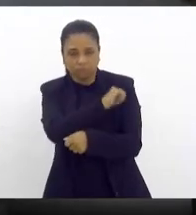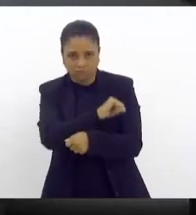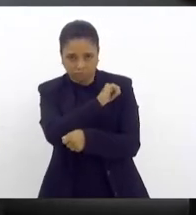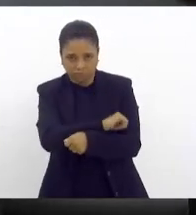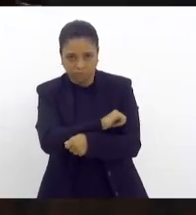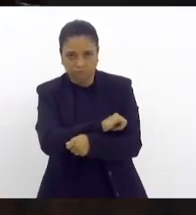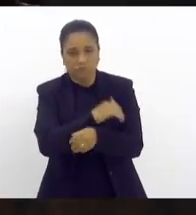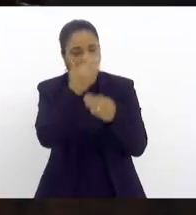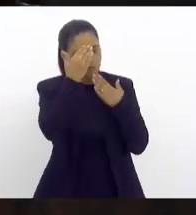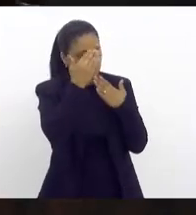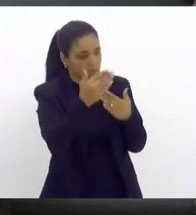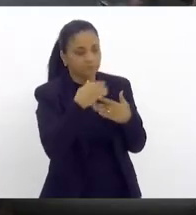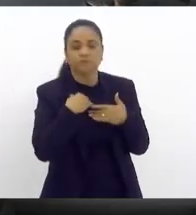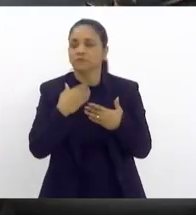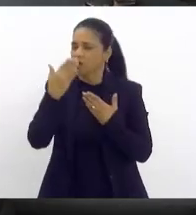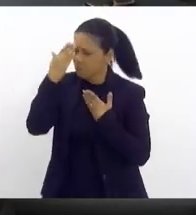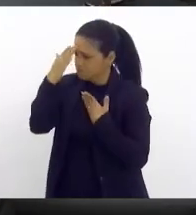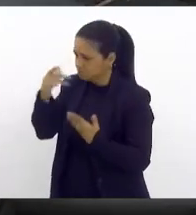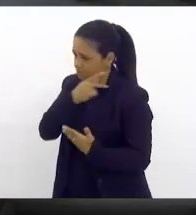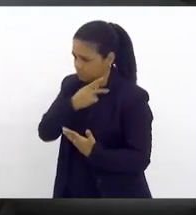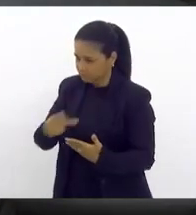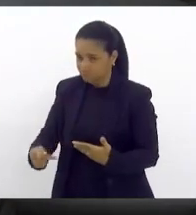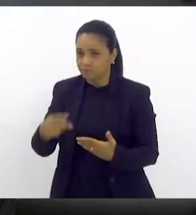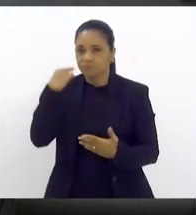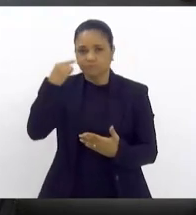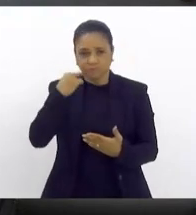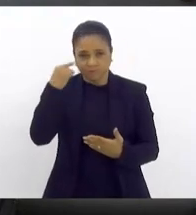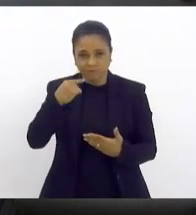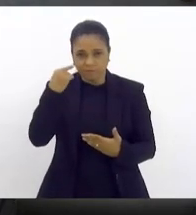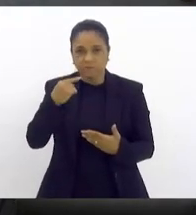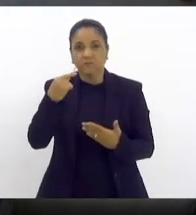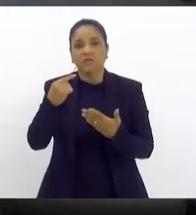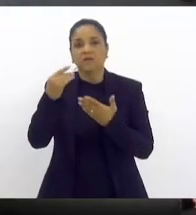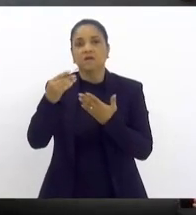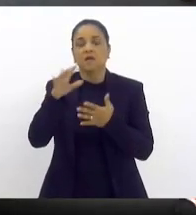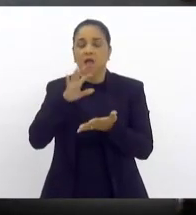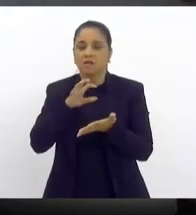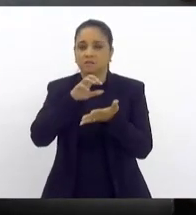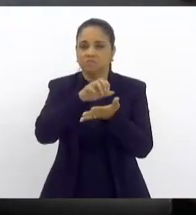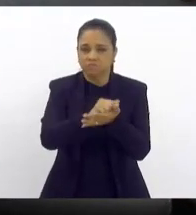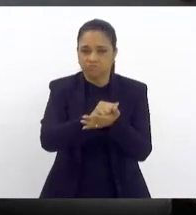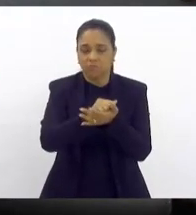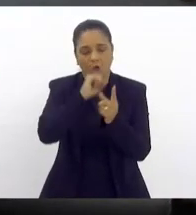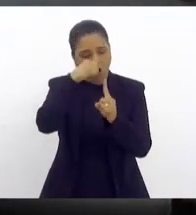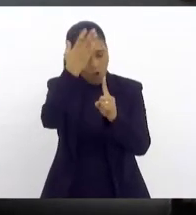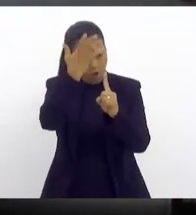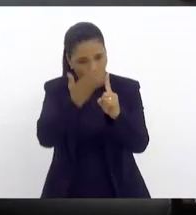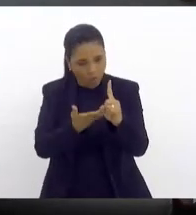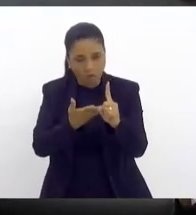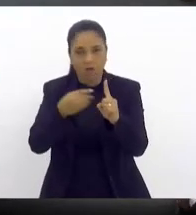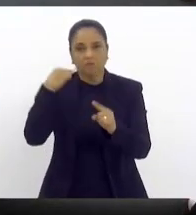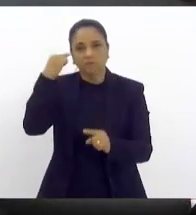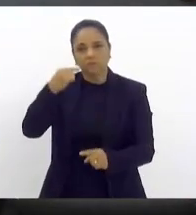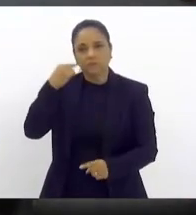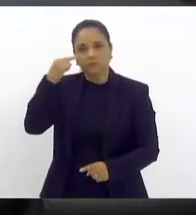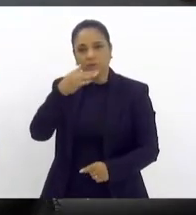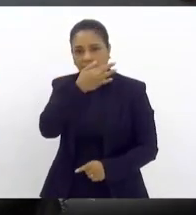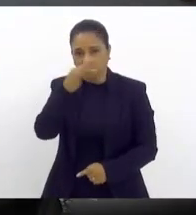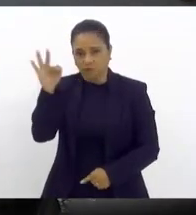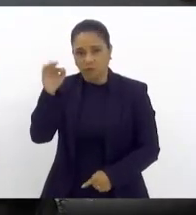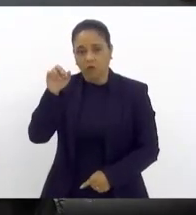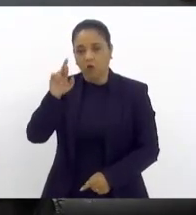Nobre deputada gostaria de registrar com muita honra a presença nesse plenário do nobre deputado federal